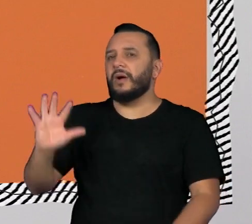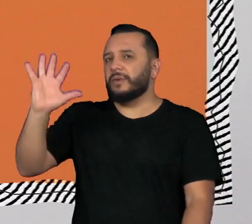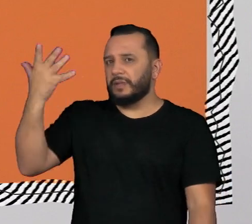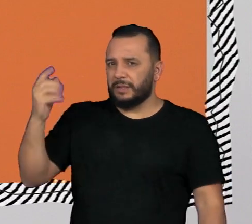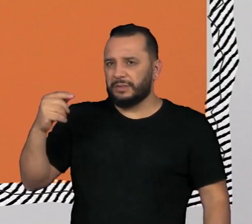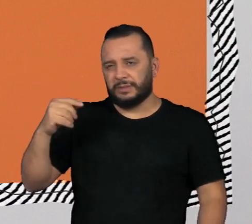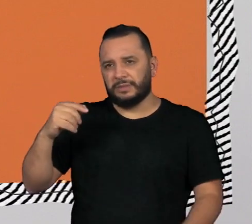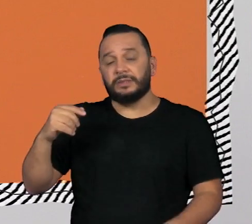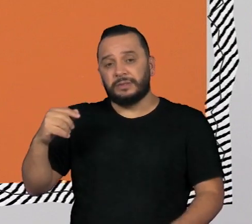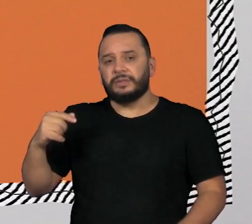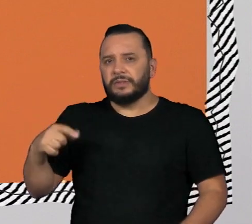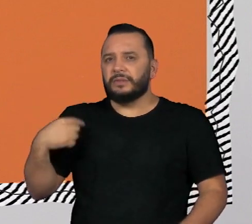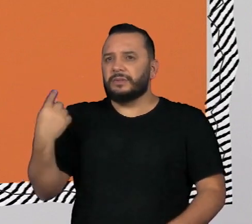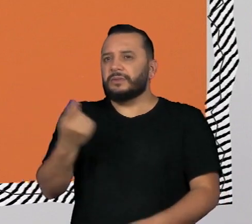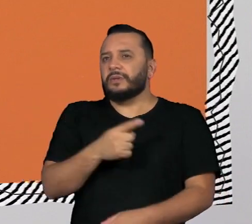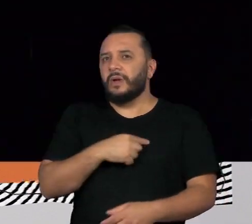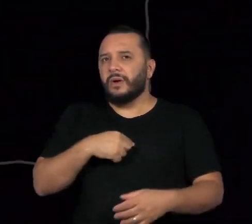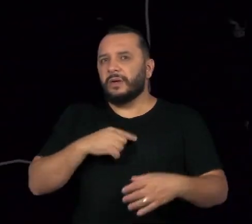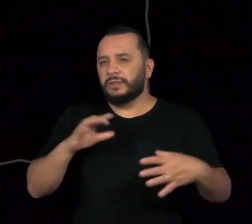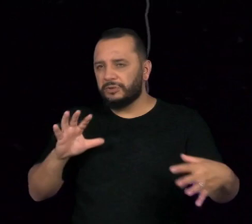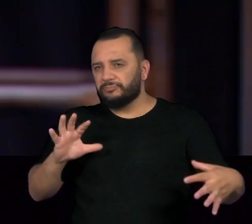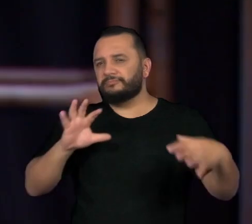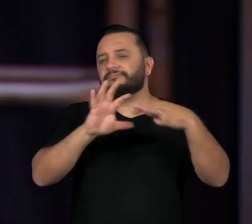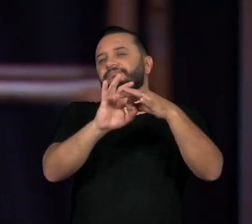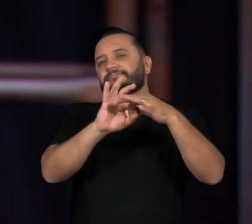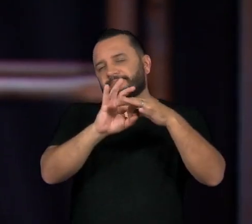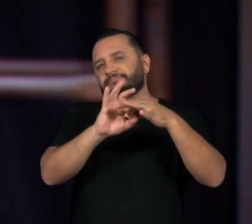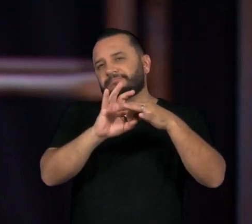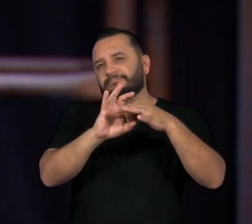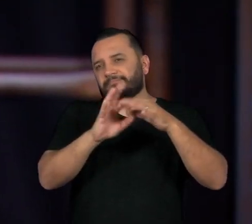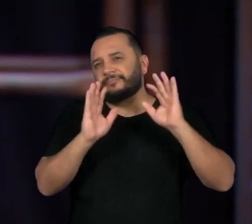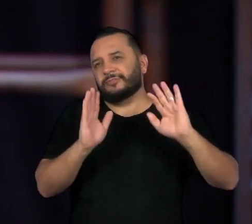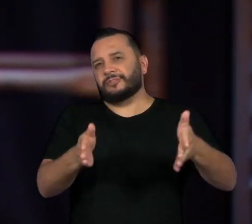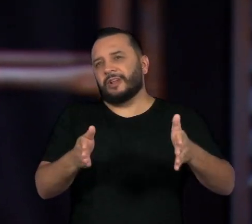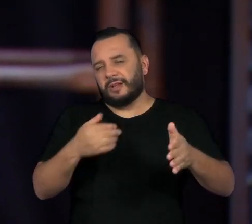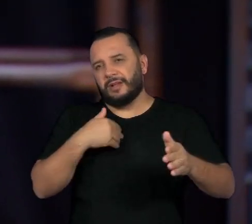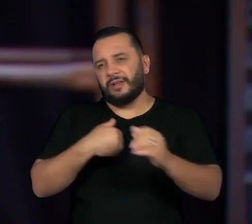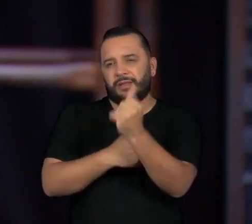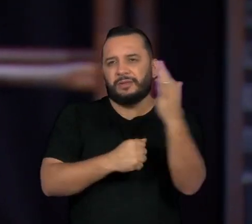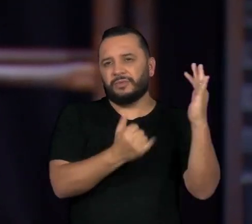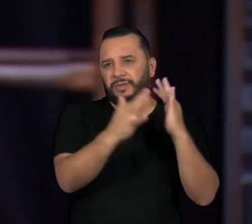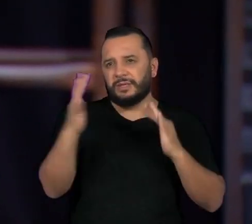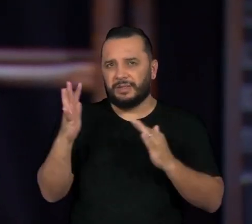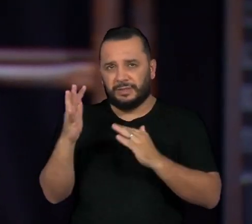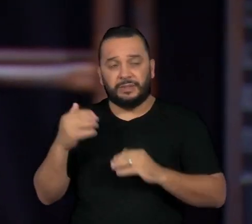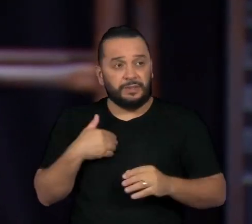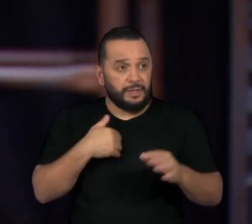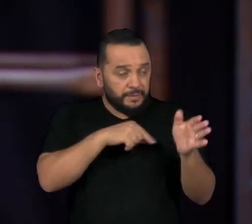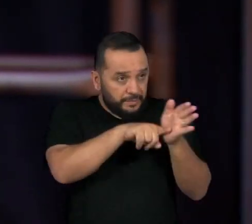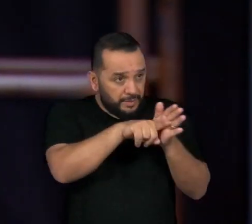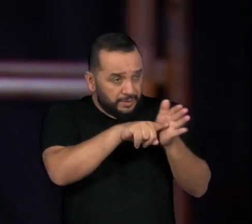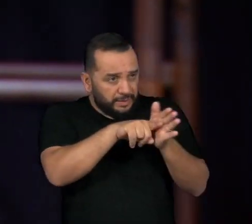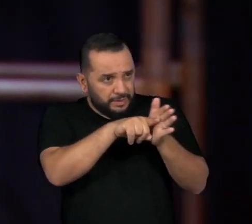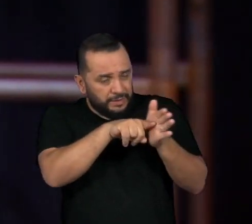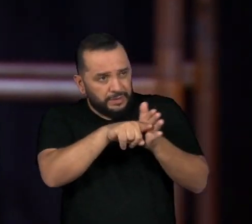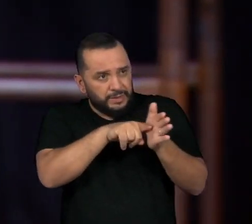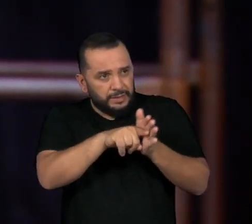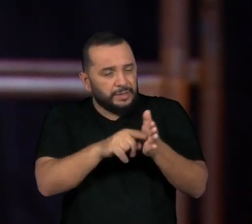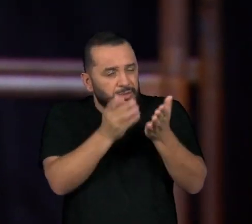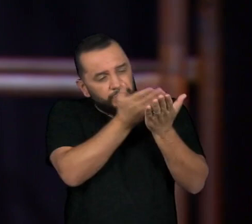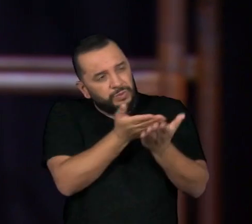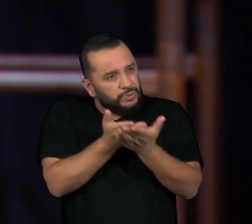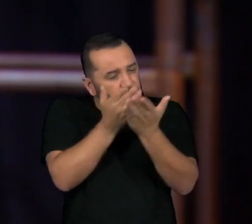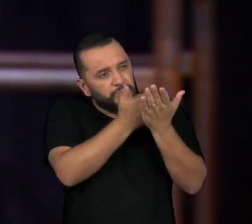A gente tem o nosso reencontro com o nosso mentor. Os estudos sobre psicodélicos, eles foram interrompidos nos anos 70